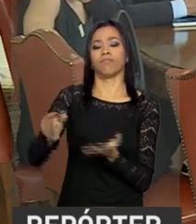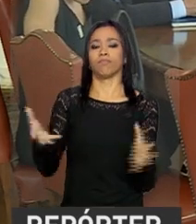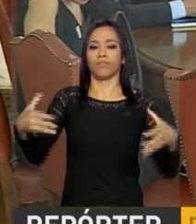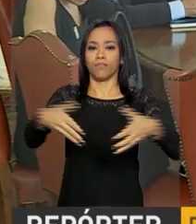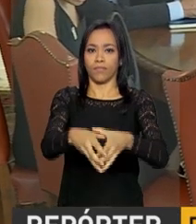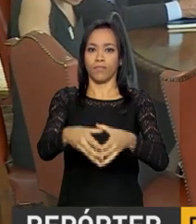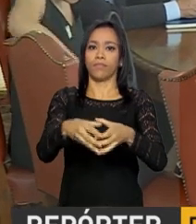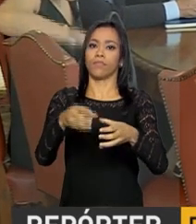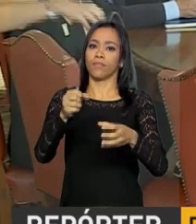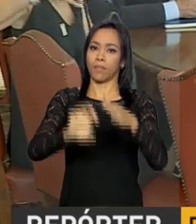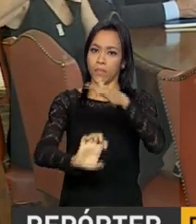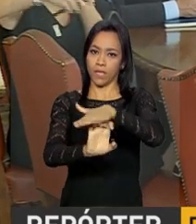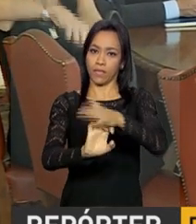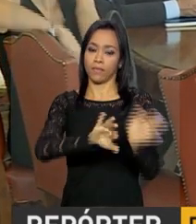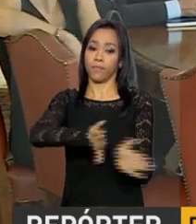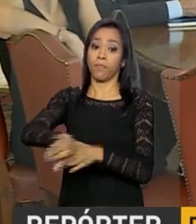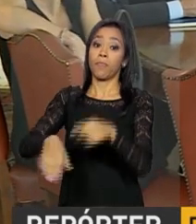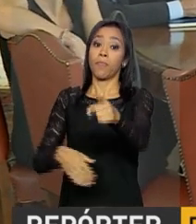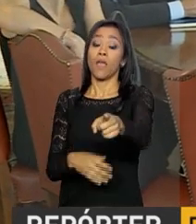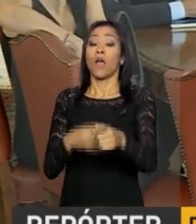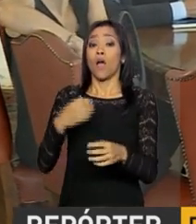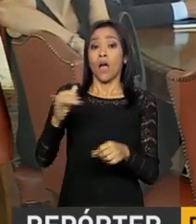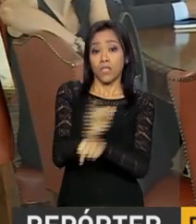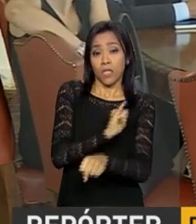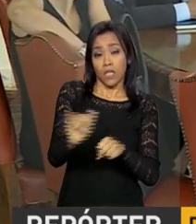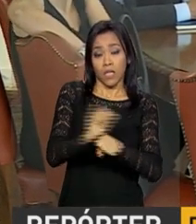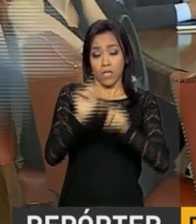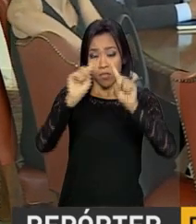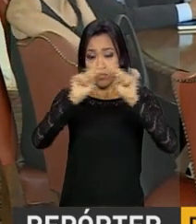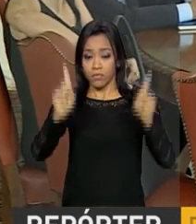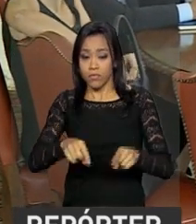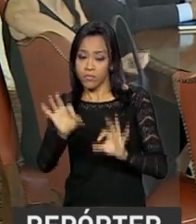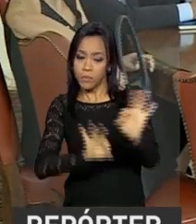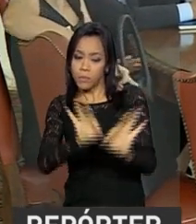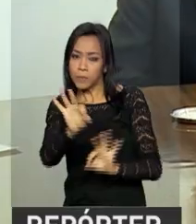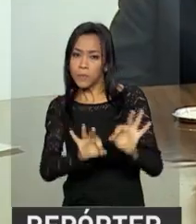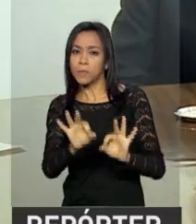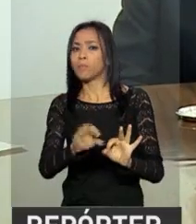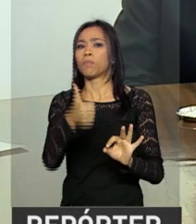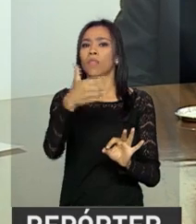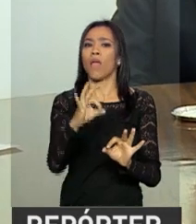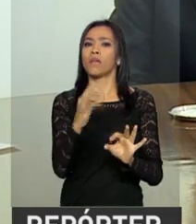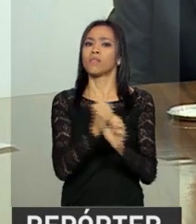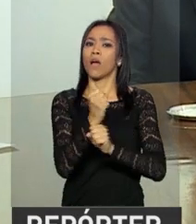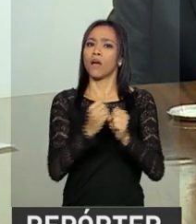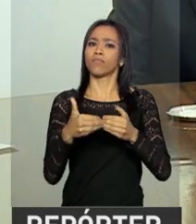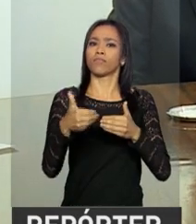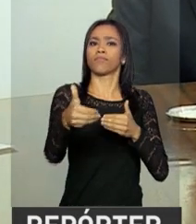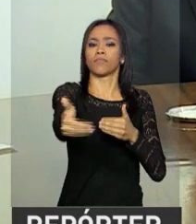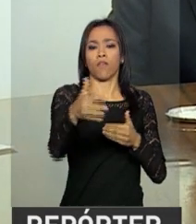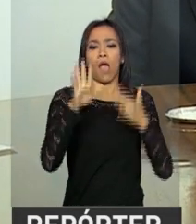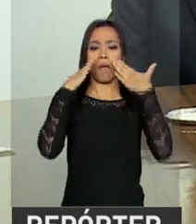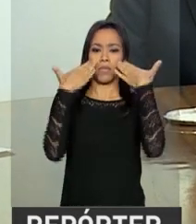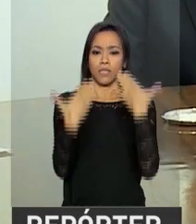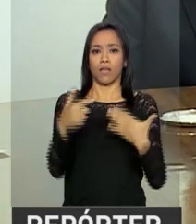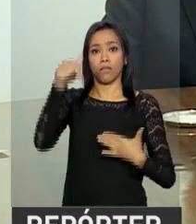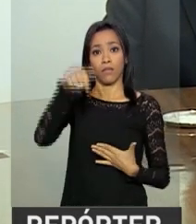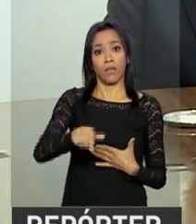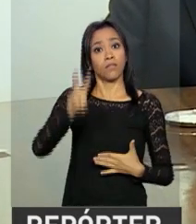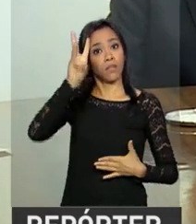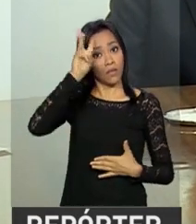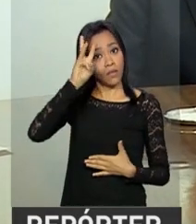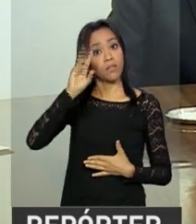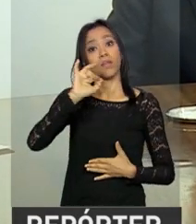Um plano estratégico para os próximos 5 anos com as principais ações da Petrobras. Os detalhes foram apresentados nesta terça-feira